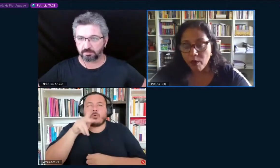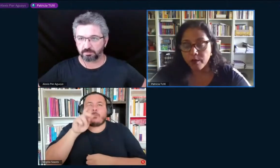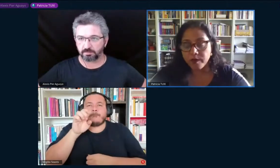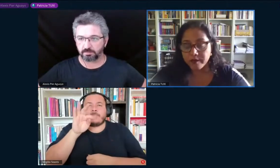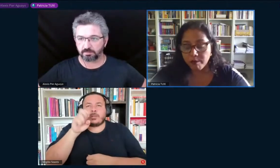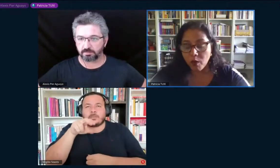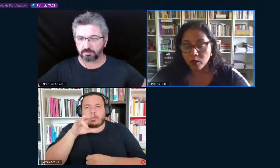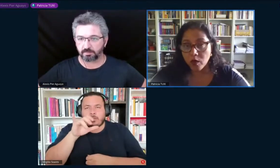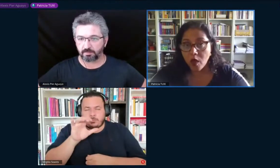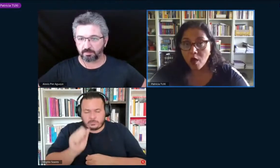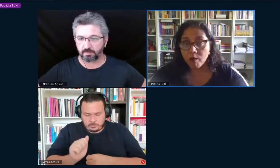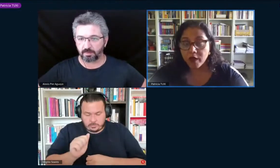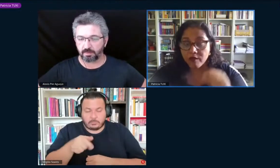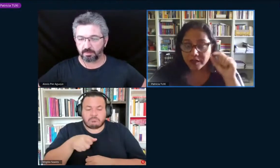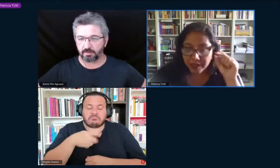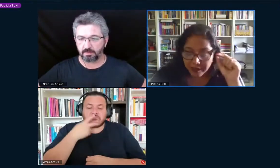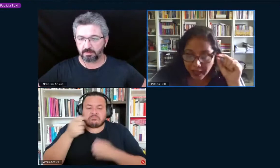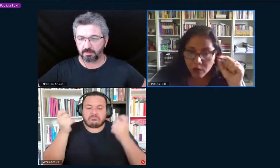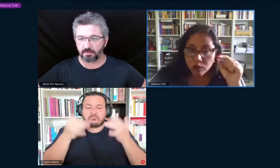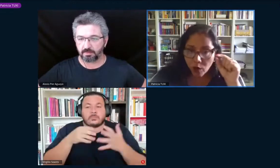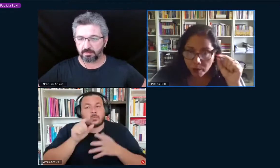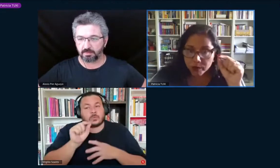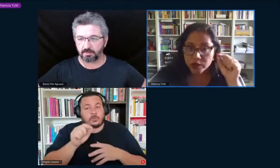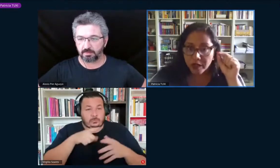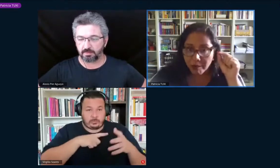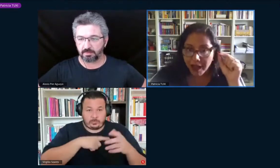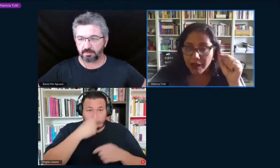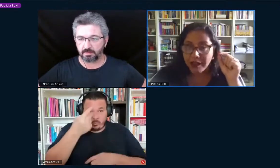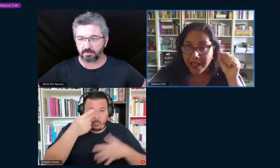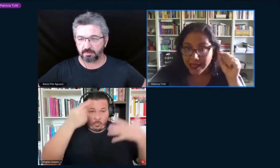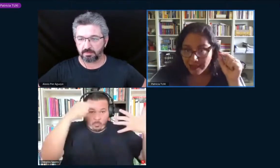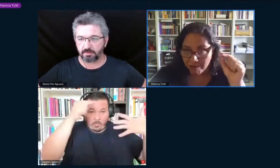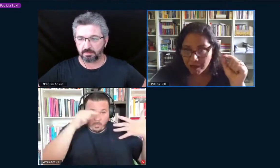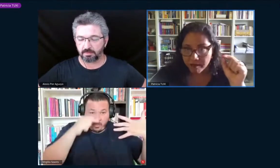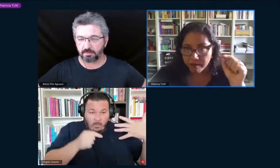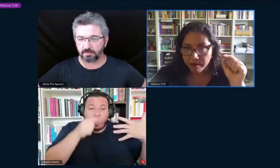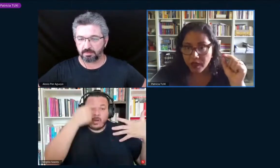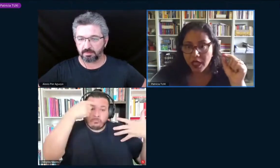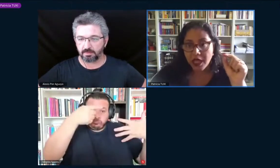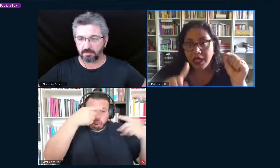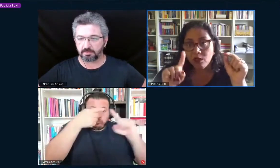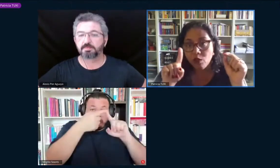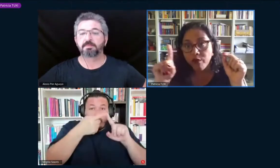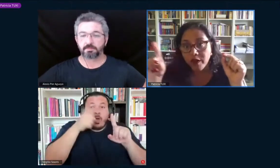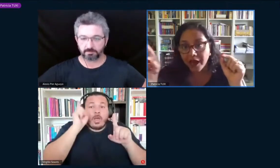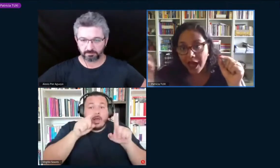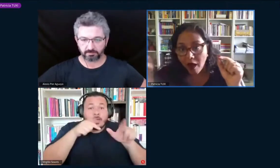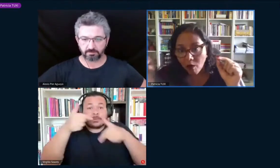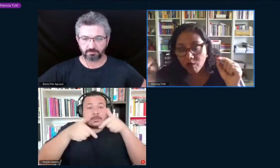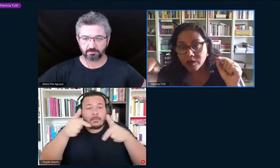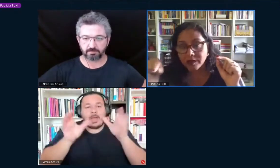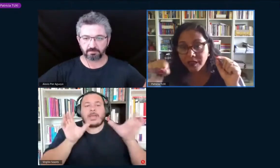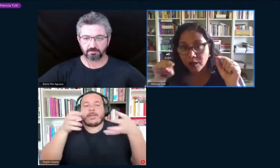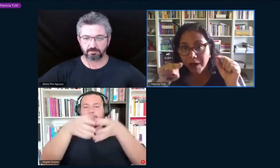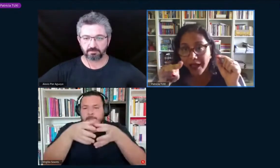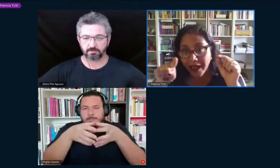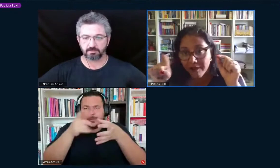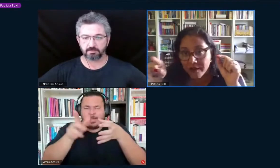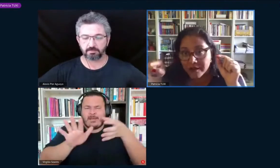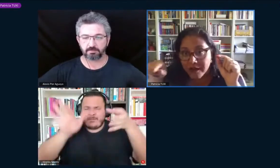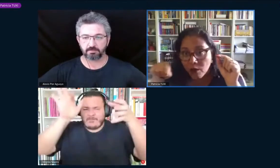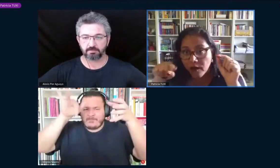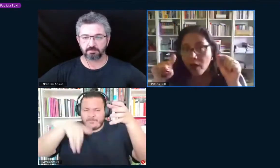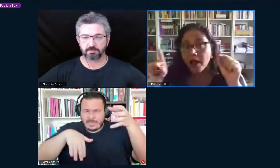toquei nesse apoio, nesse ponto? Porque você tem um tópico de trabalho em equipe. E no final, você tem